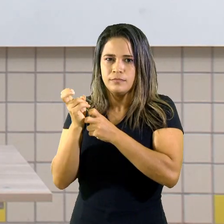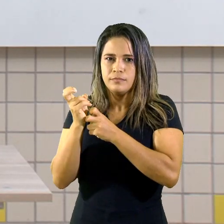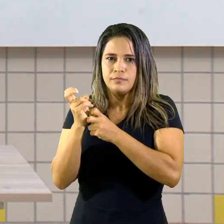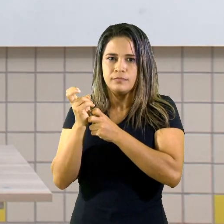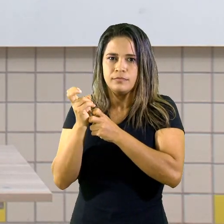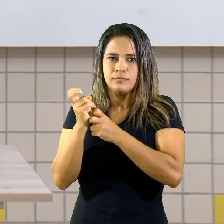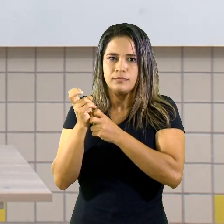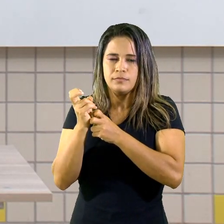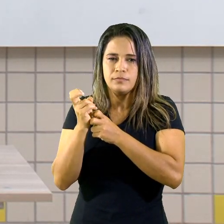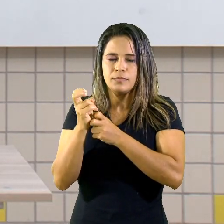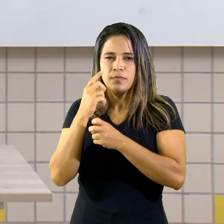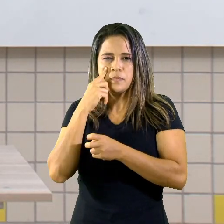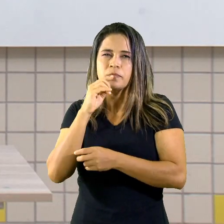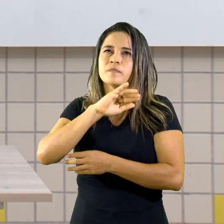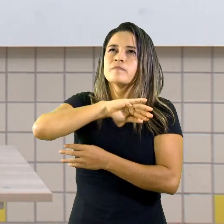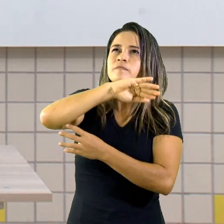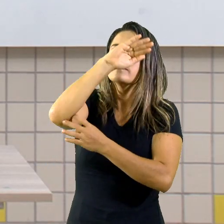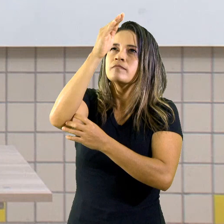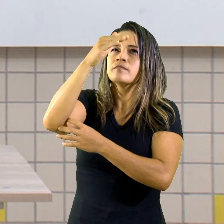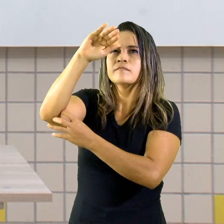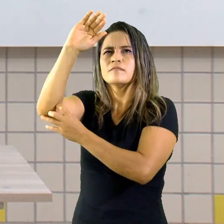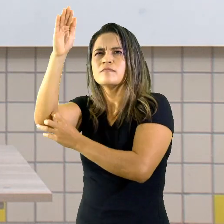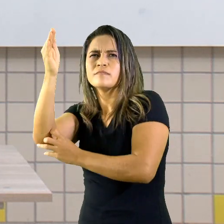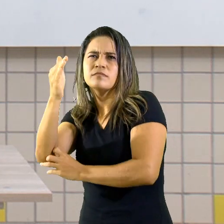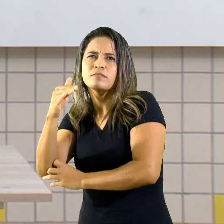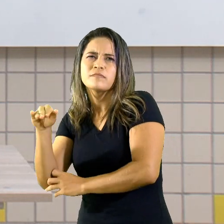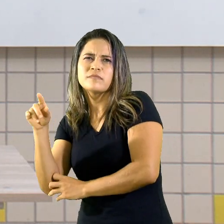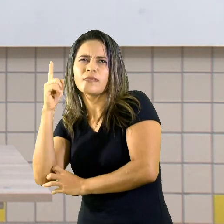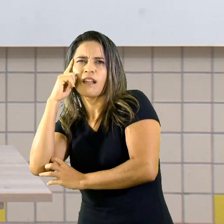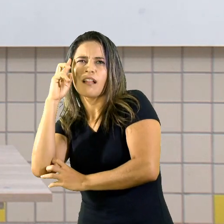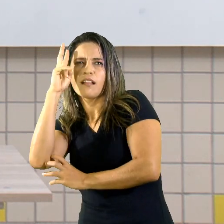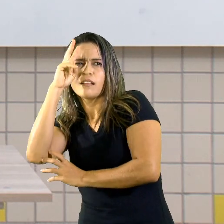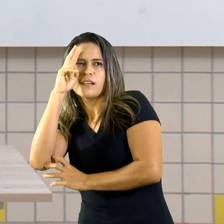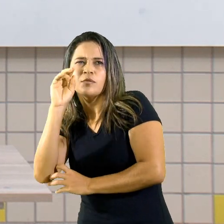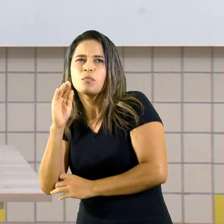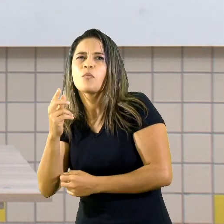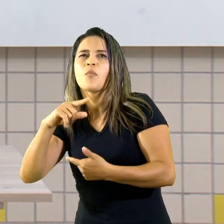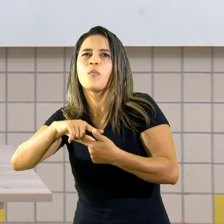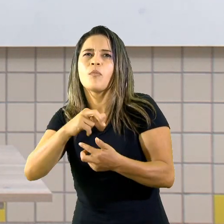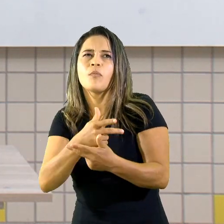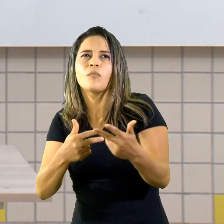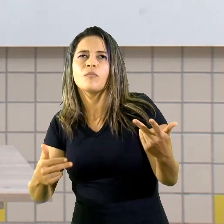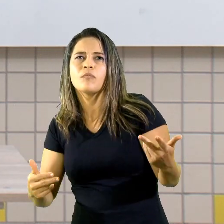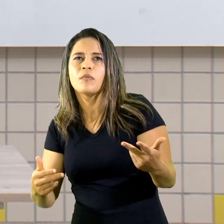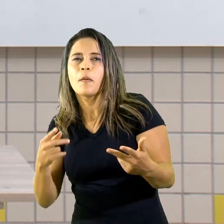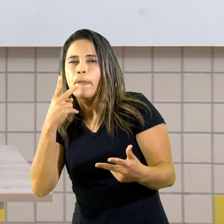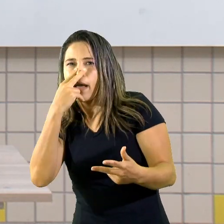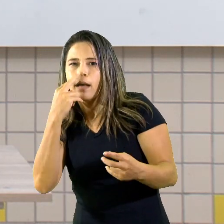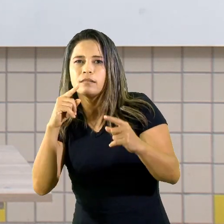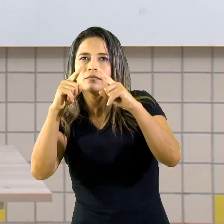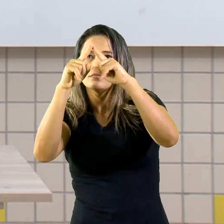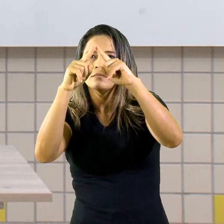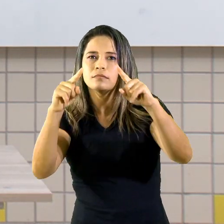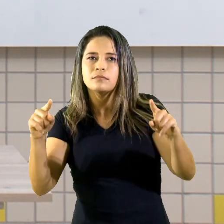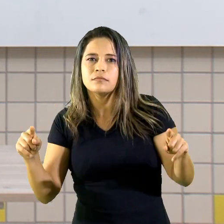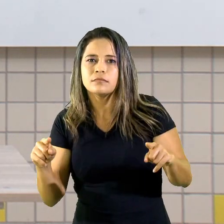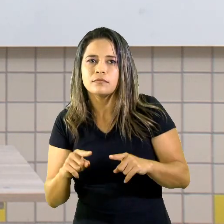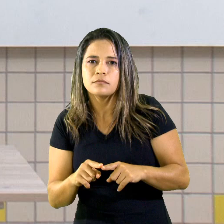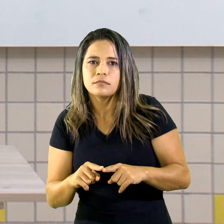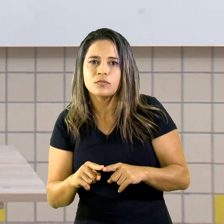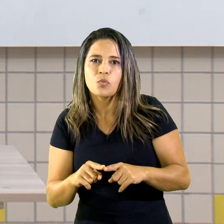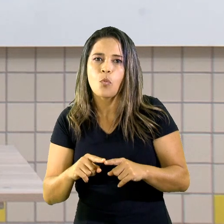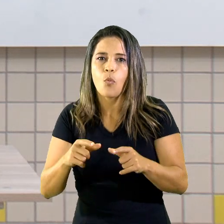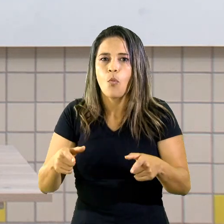uma montanha, né? Observada de longe, ela lembra que figura geométrica, né? Ela poderia lembrar um triângulo, ela poderia lembrar um